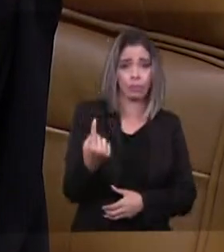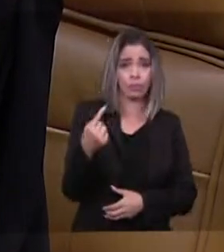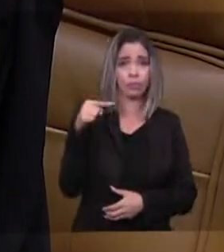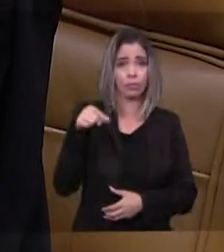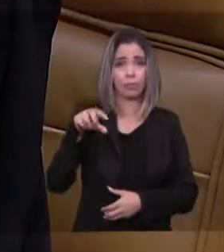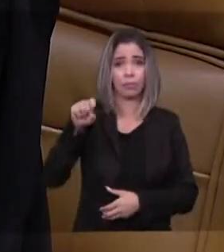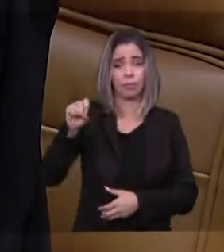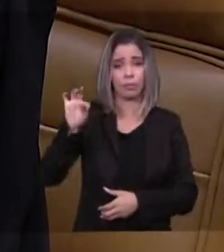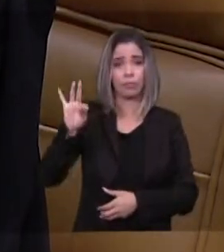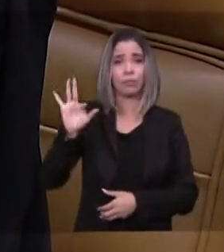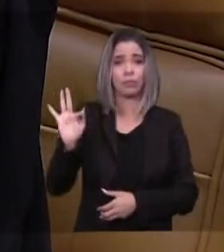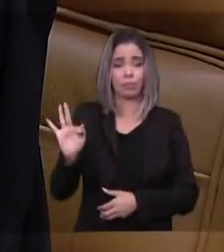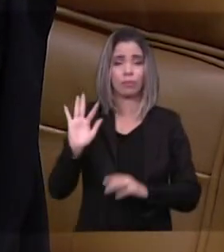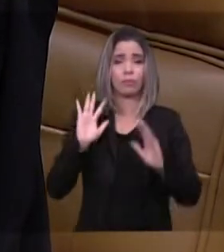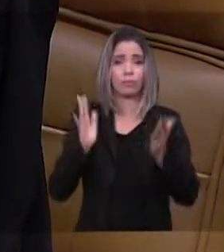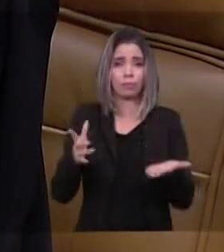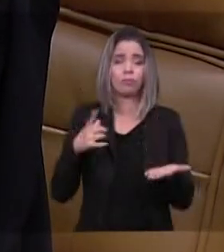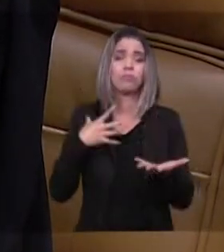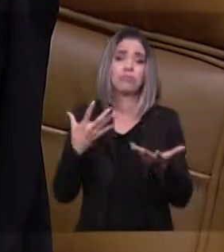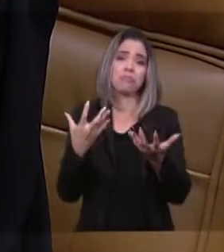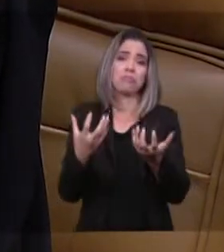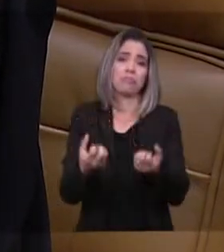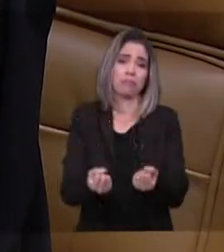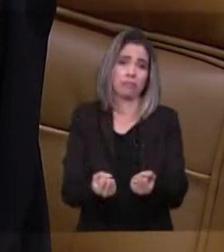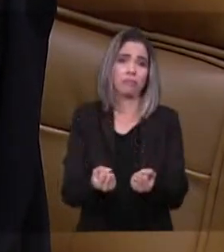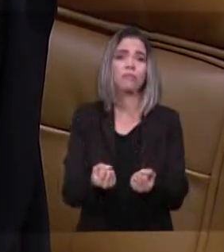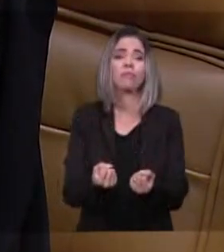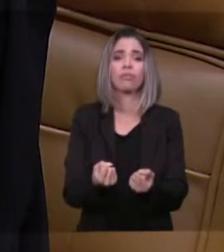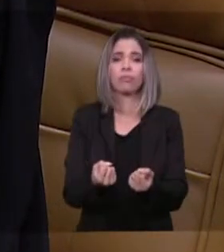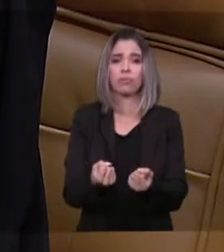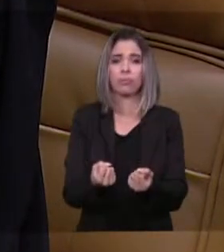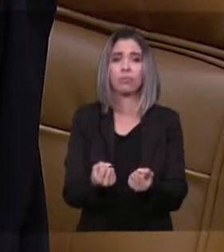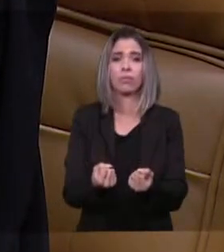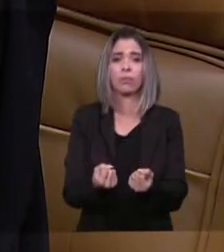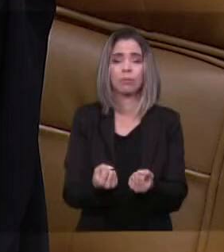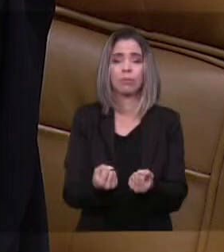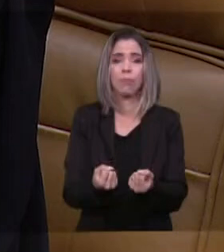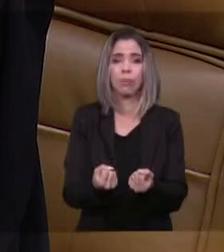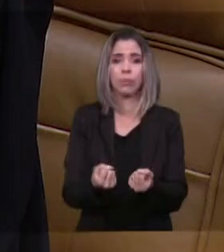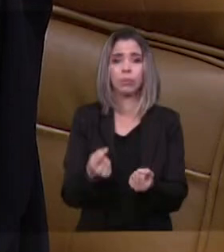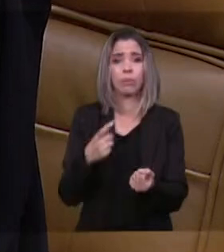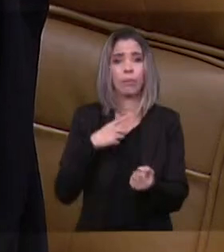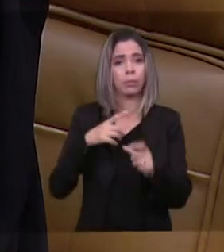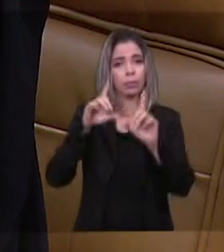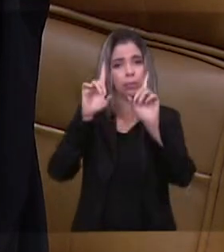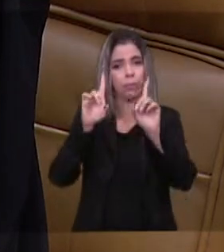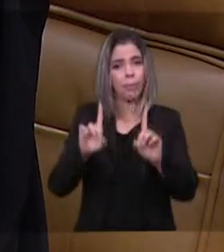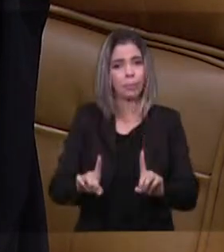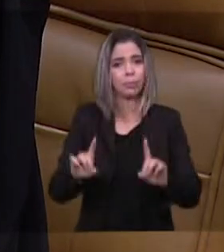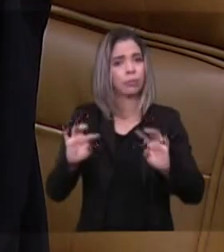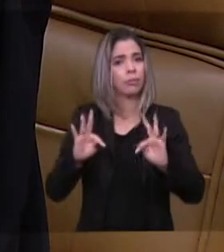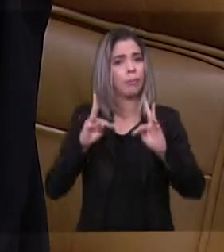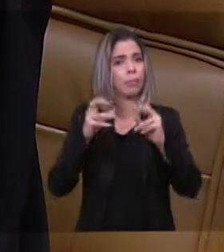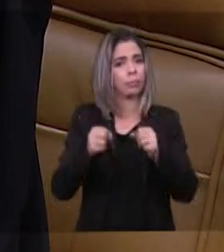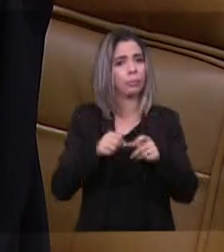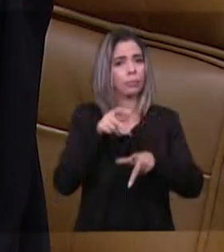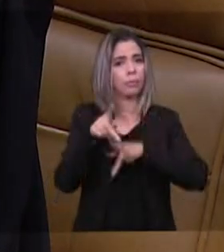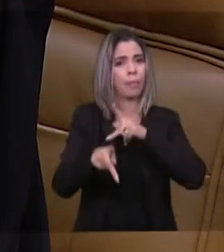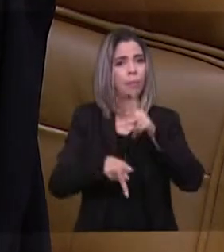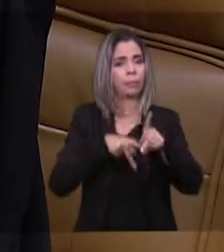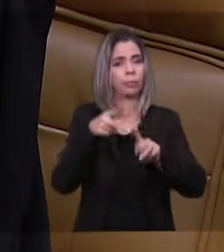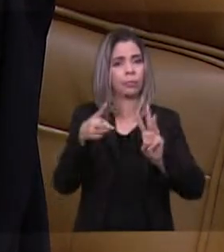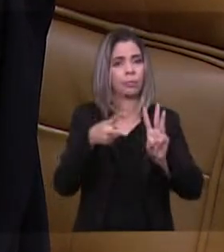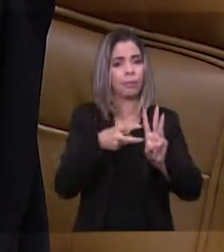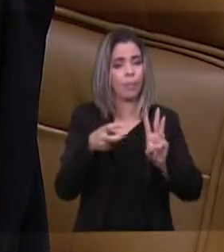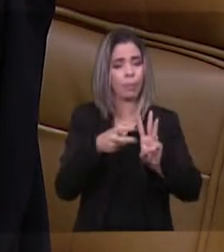Supremo Tribunal Federal, reconhecia também ali o direito, né, dos indígenas